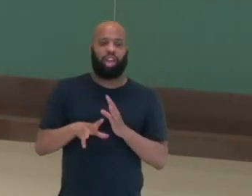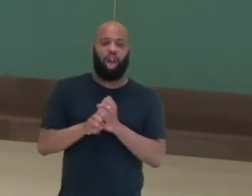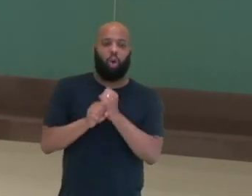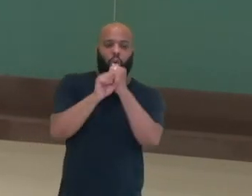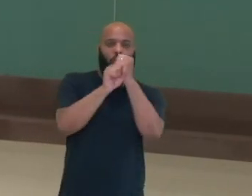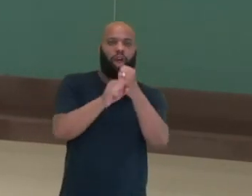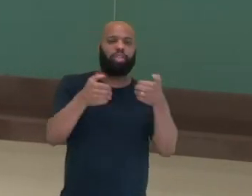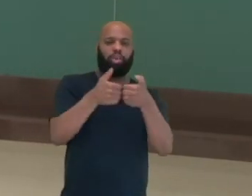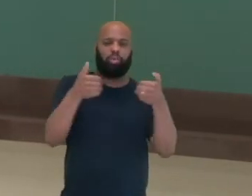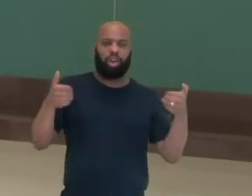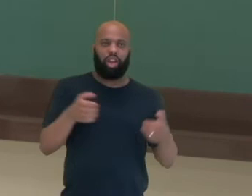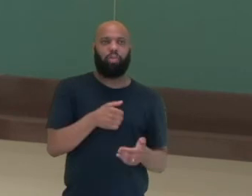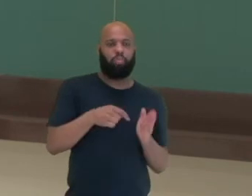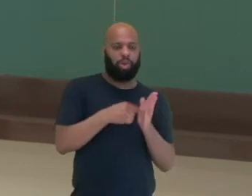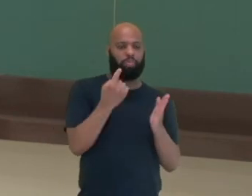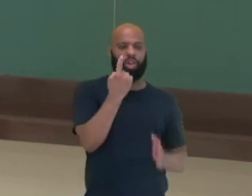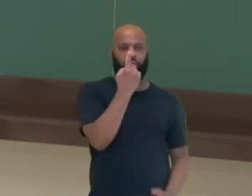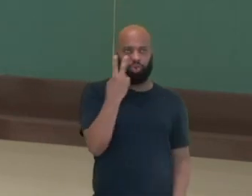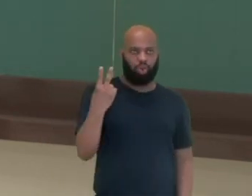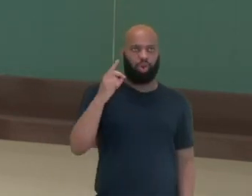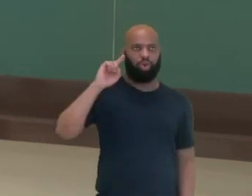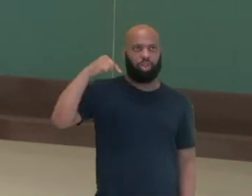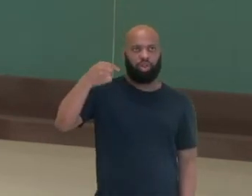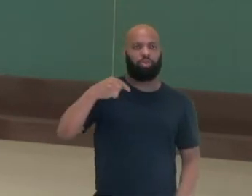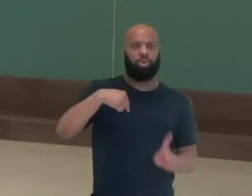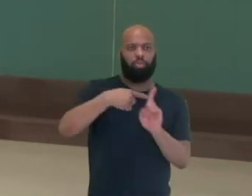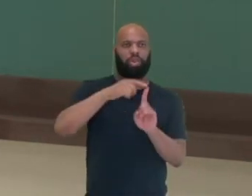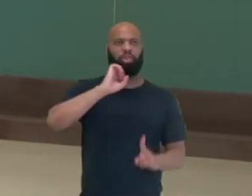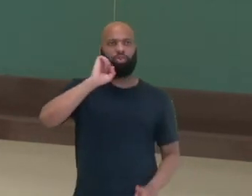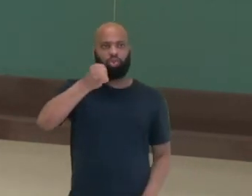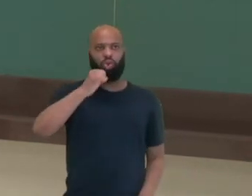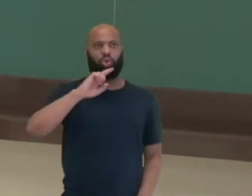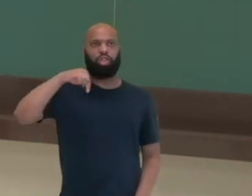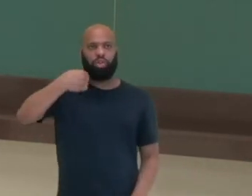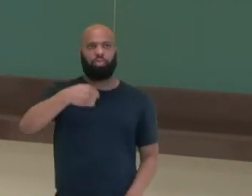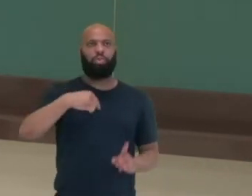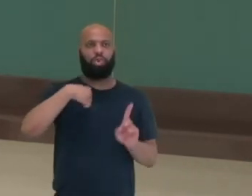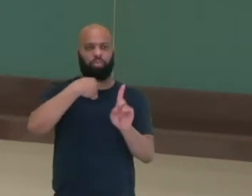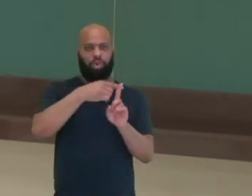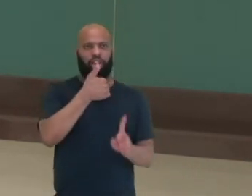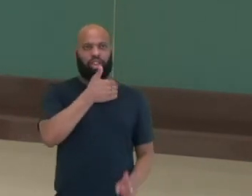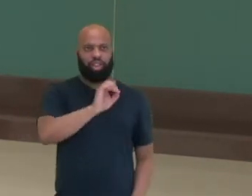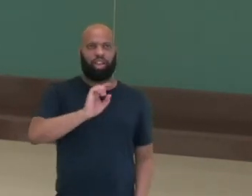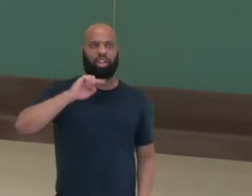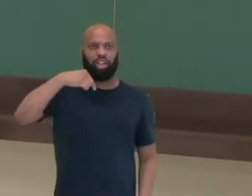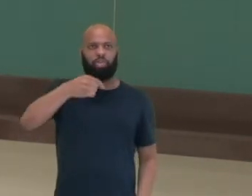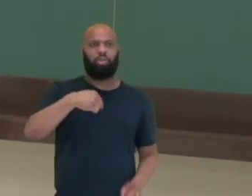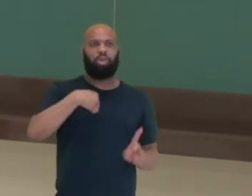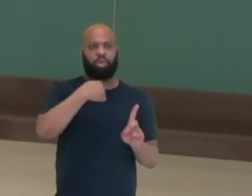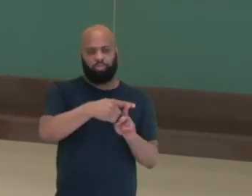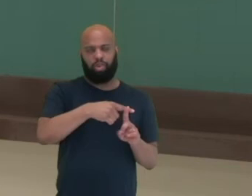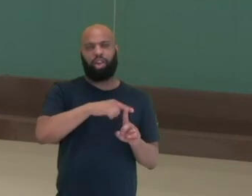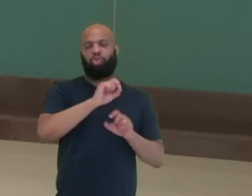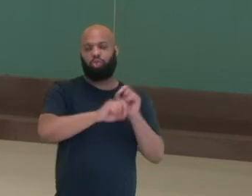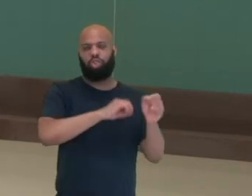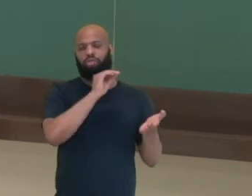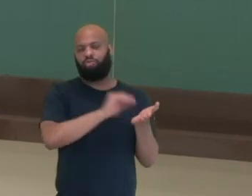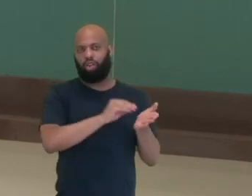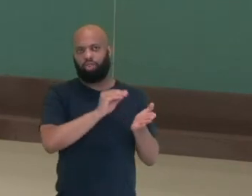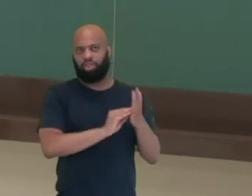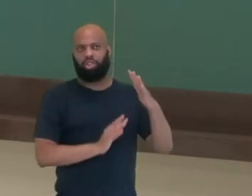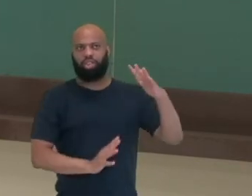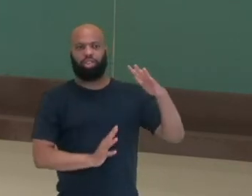partes. Se gastou 12, né? Foi 1,50. Depois, quando os próximos 8, 5, né? Os